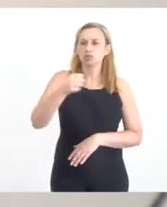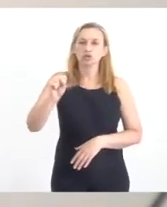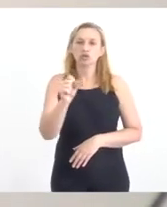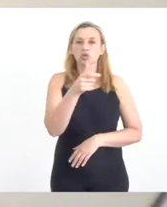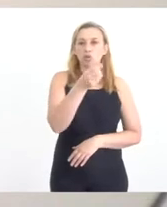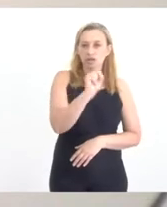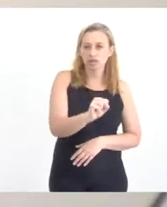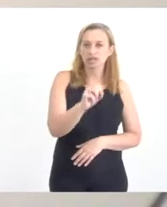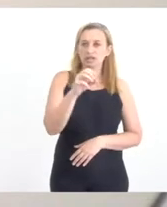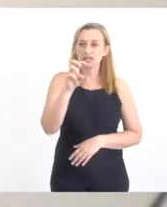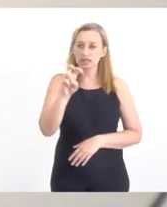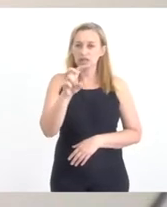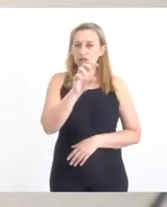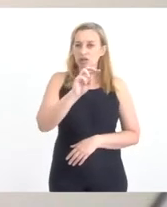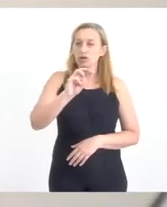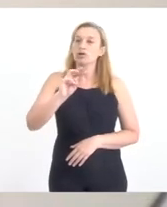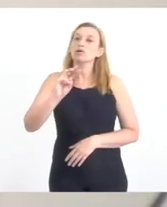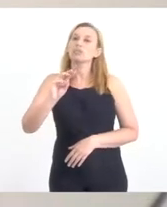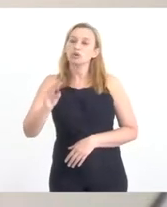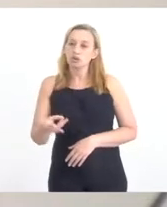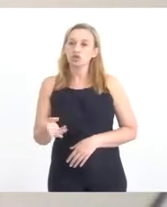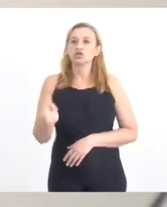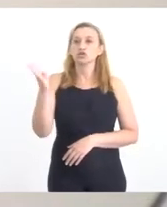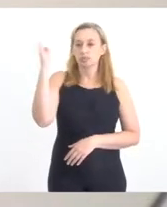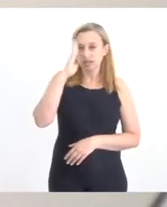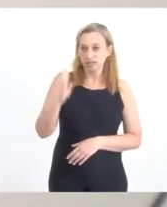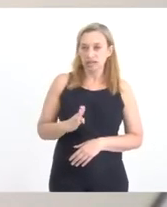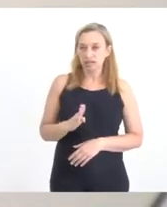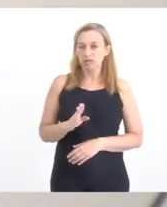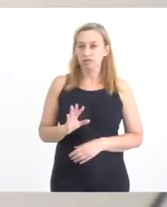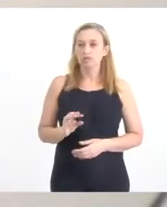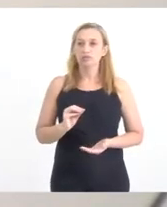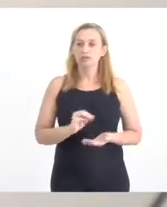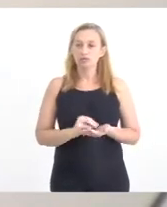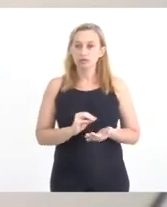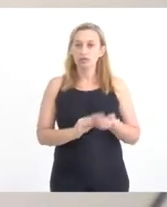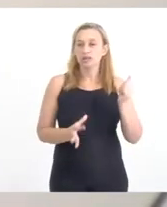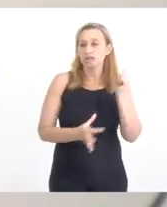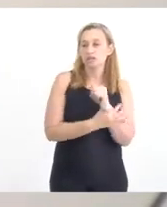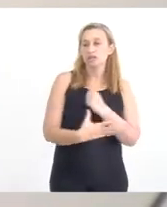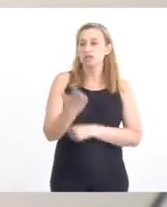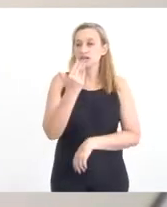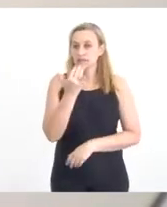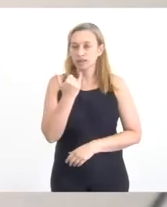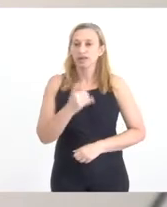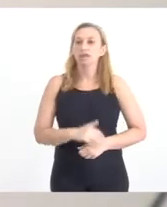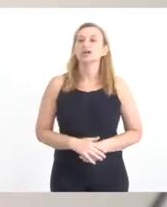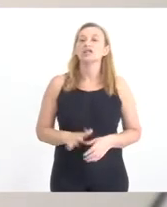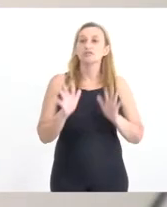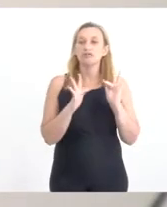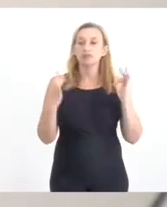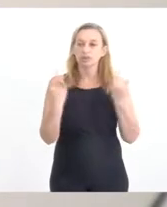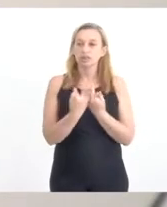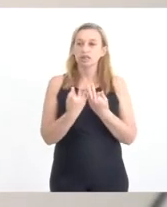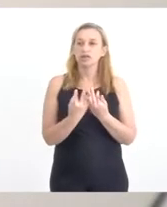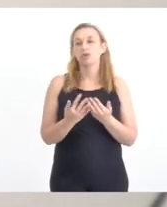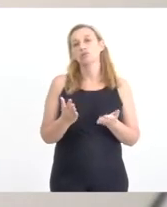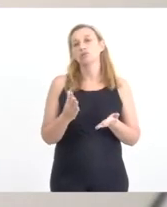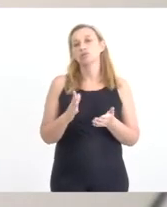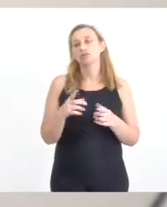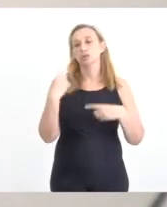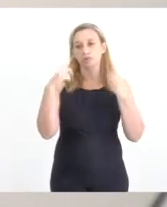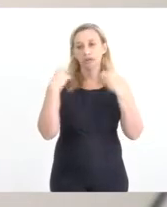85 milhões de brasileiros em algum grau de insegurança alimentar no país famílias essas que tem Há alguma restrição alimentar